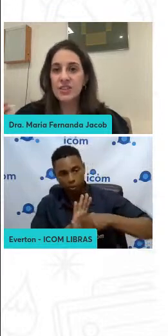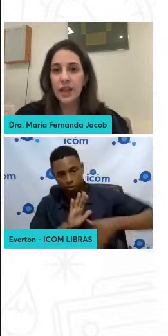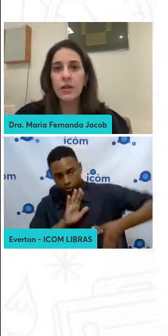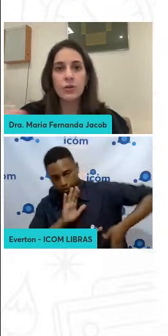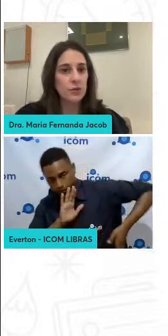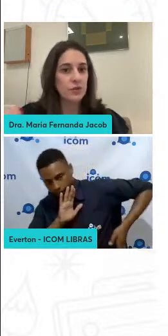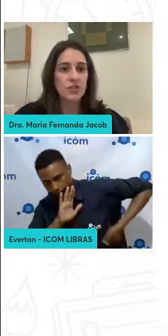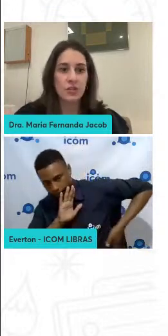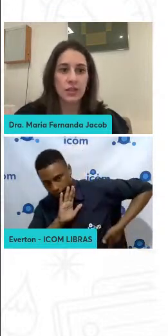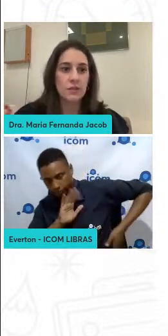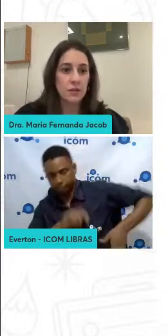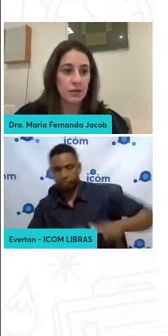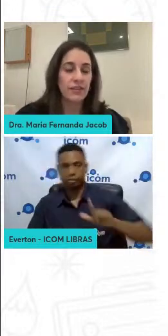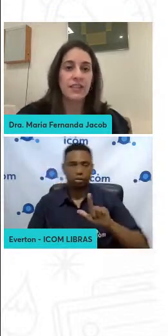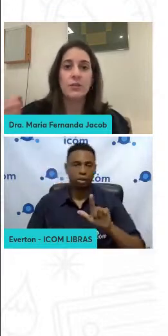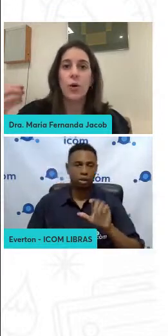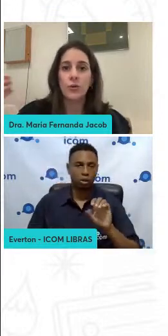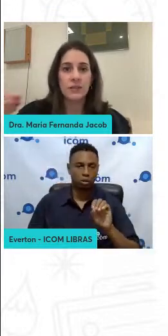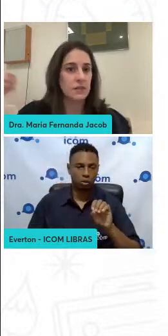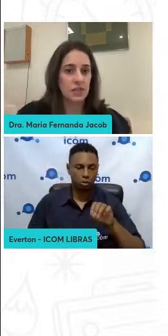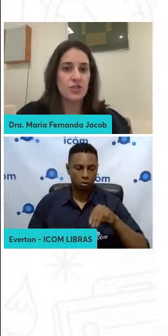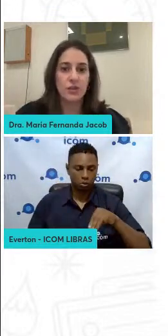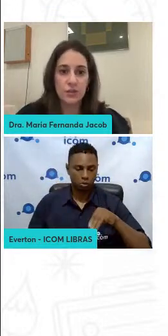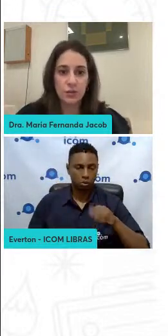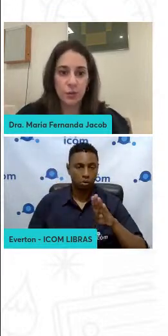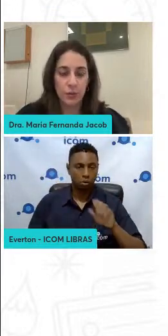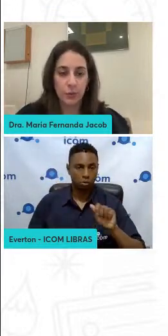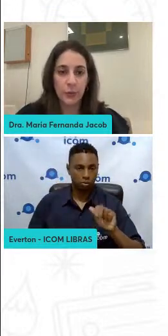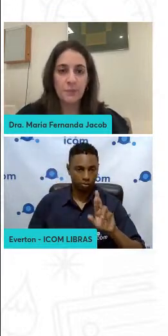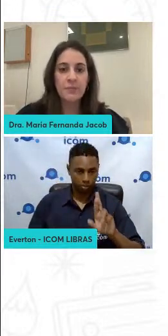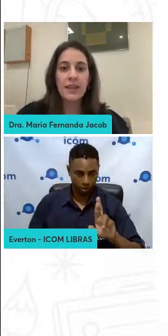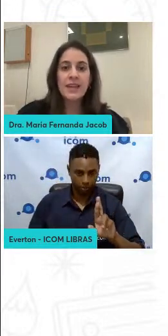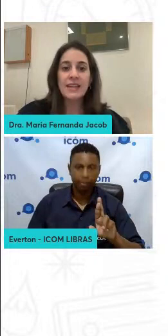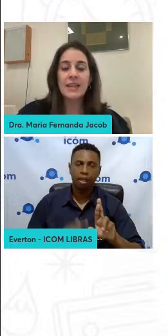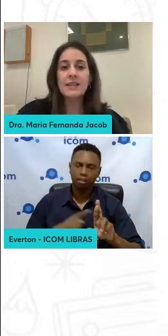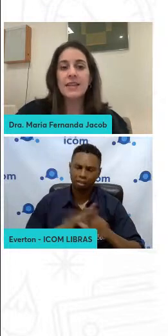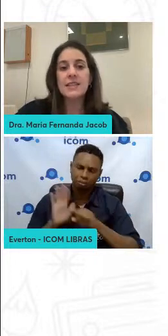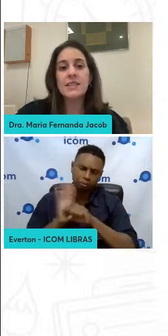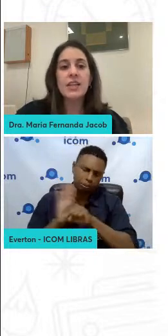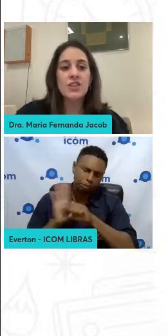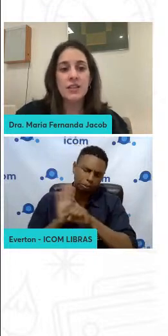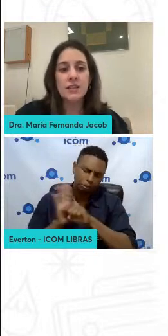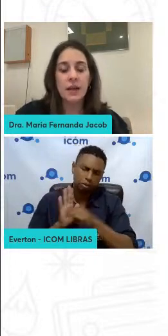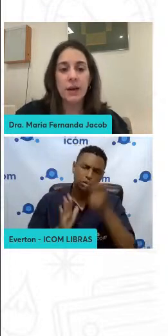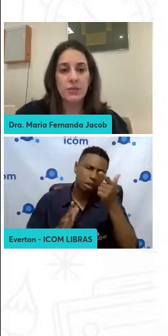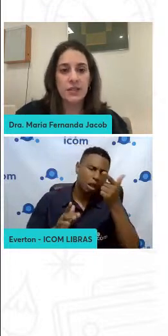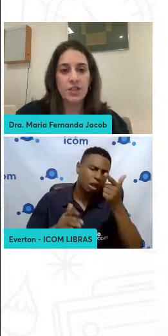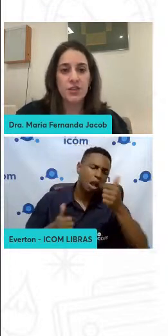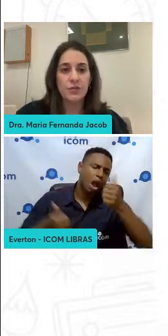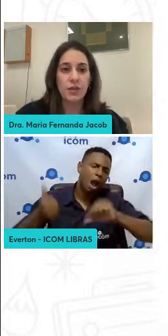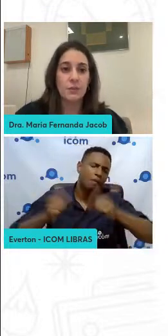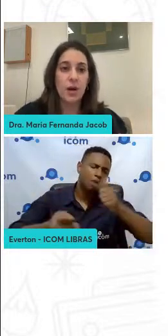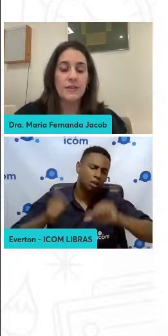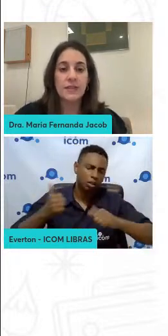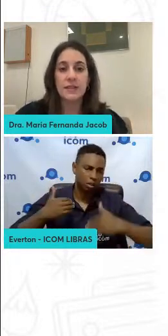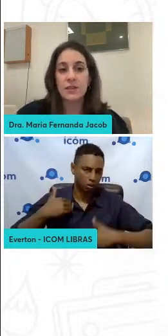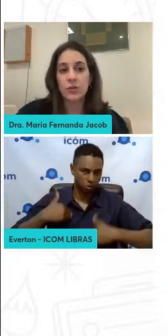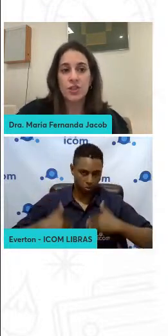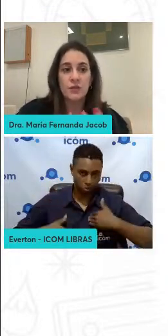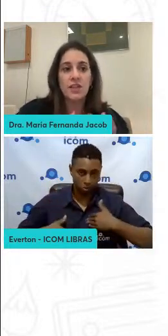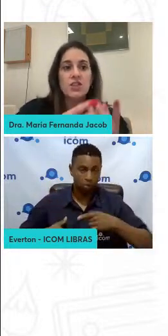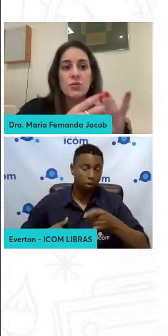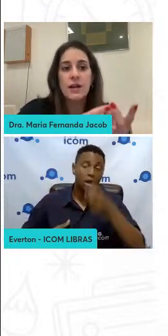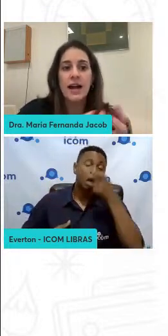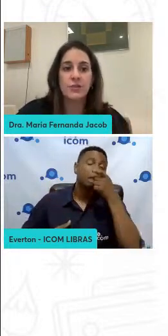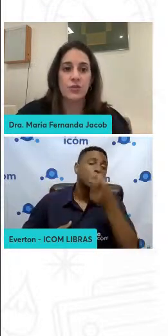A gente tem outros questionários que avaliam outras regiões do corpo. O que é interessante desse trabalho científico? Ele mostra que